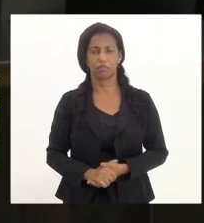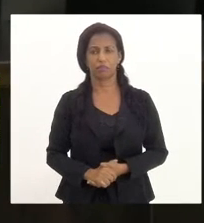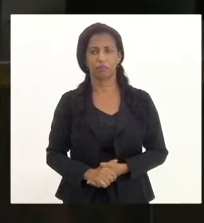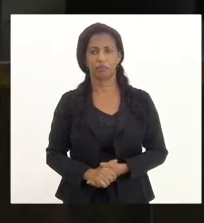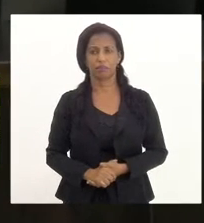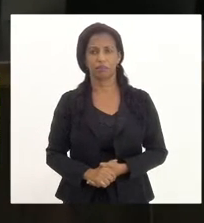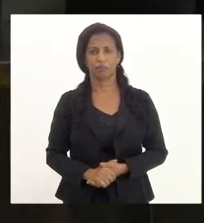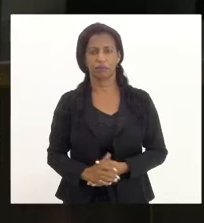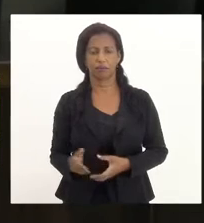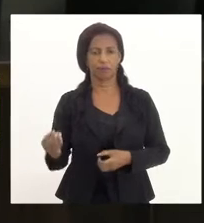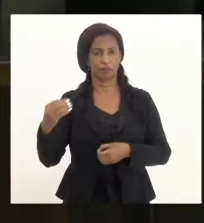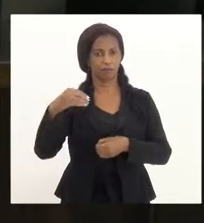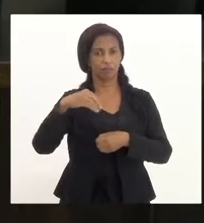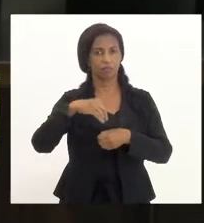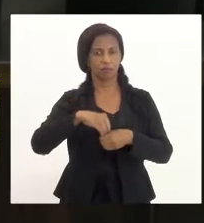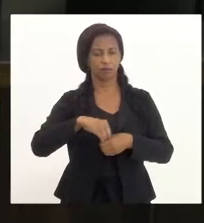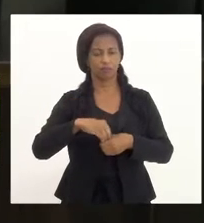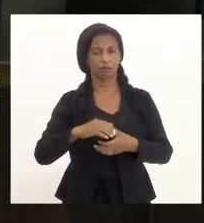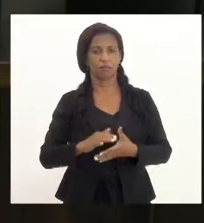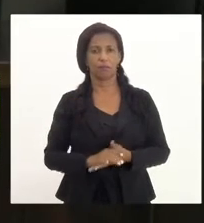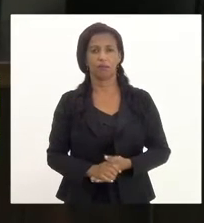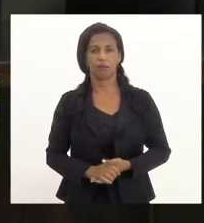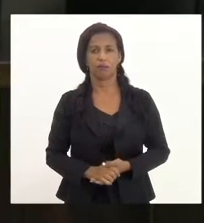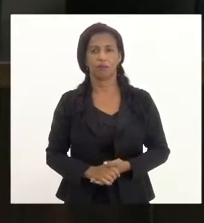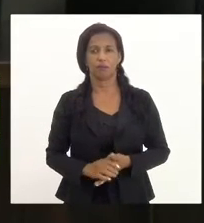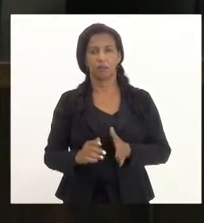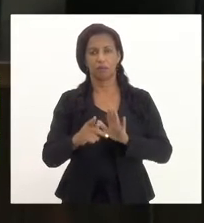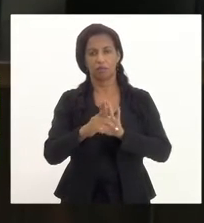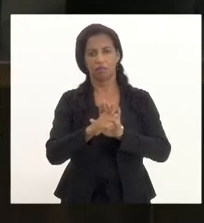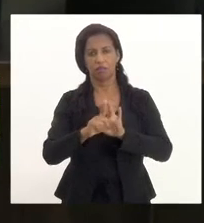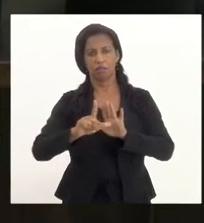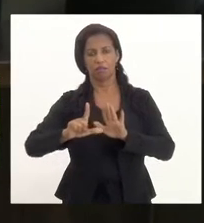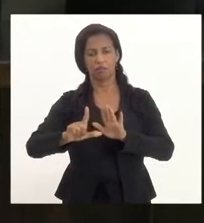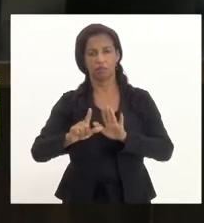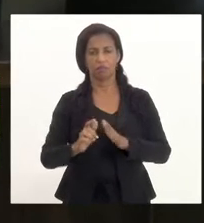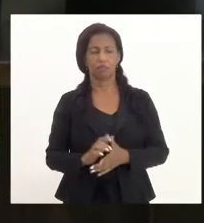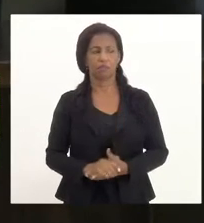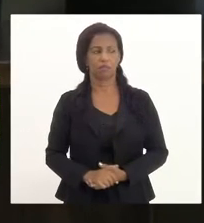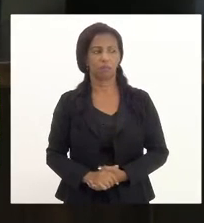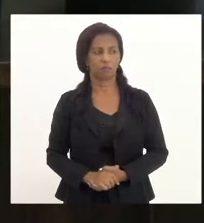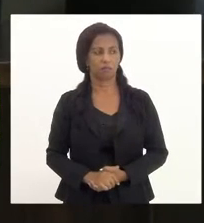oh alô cadas ao PL